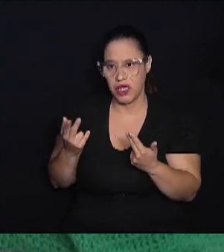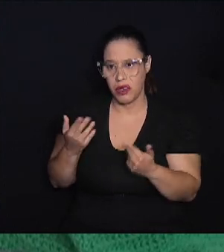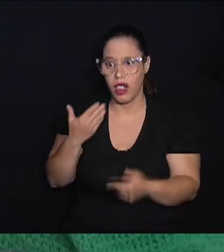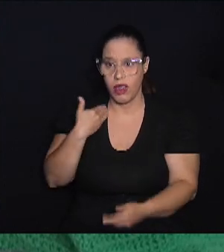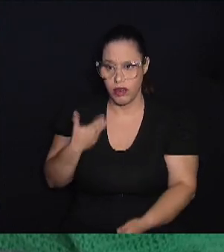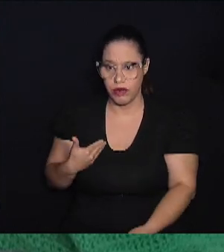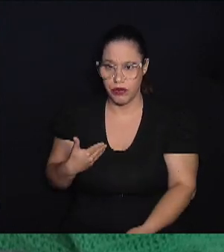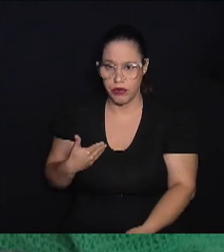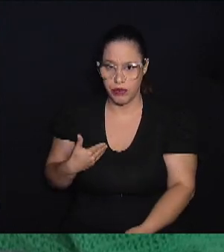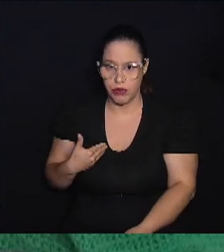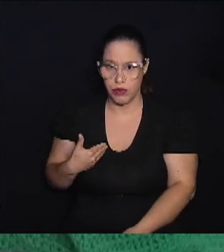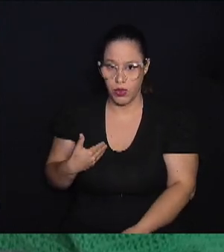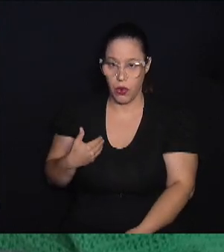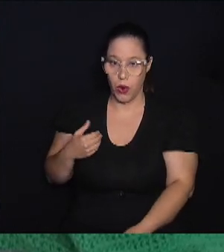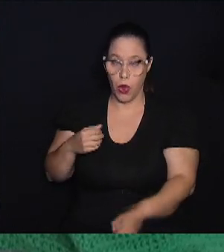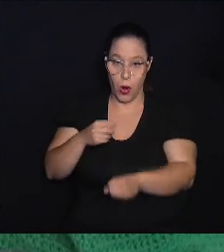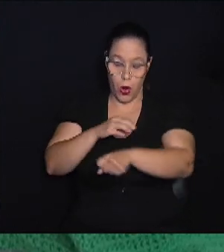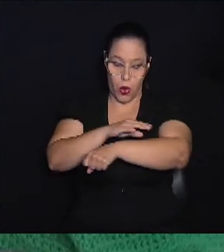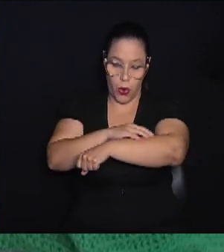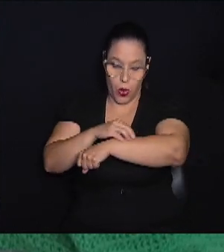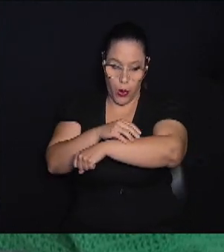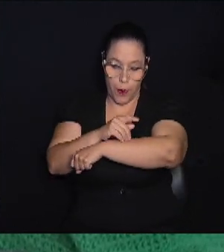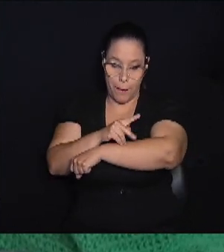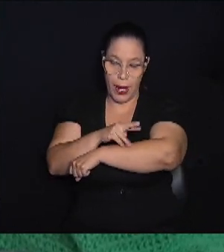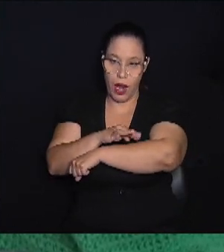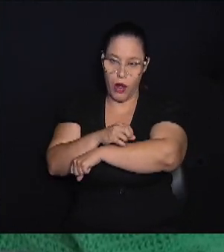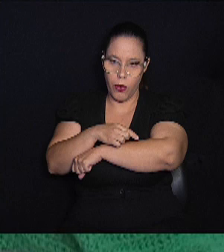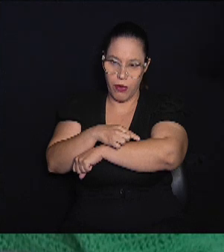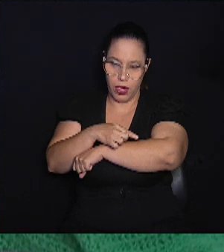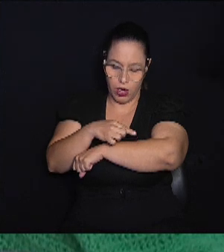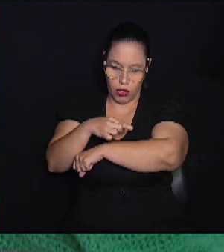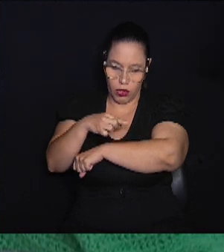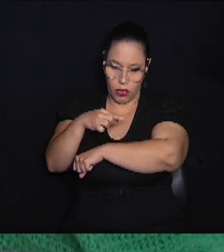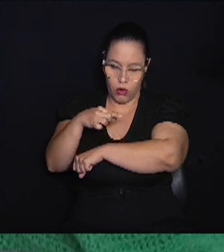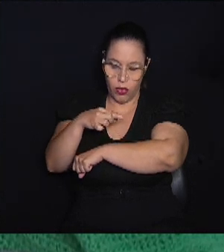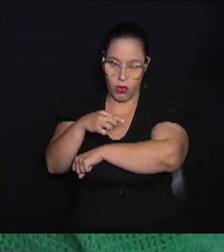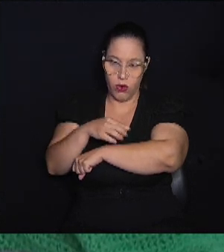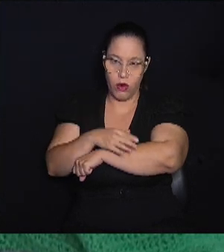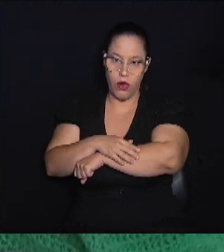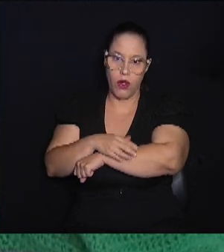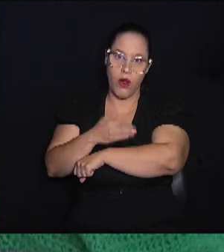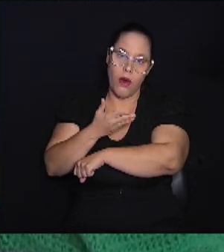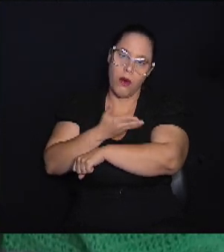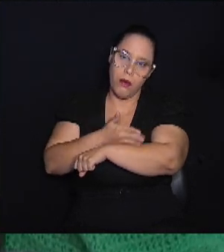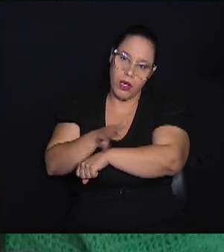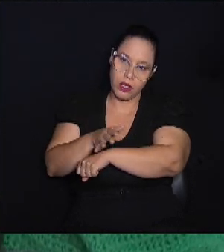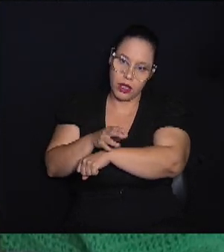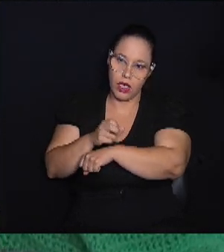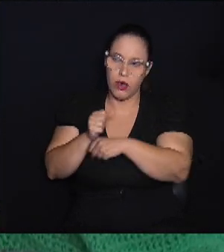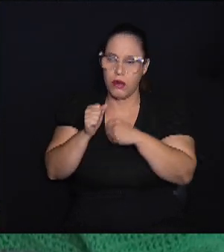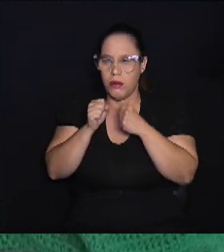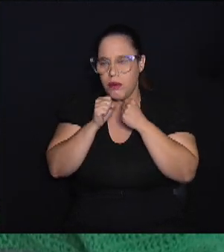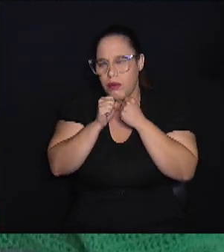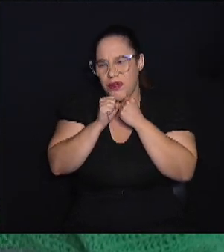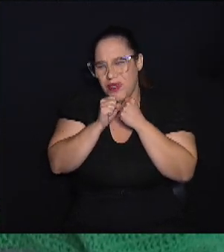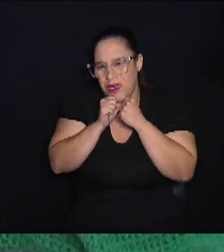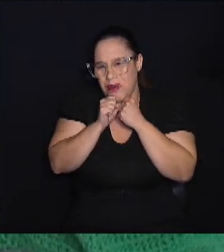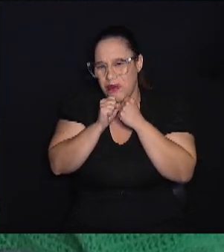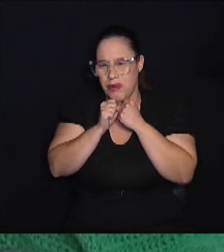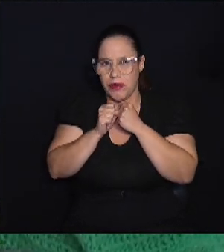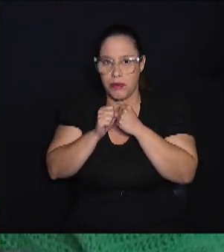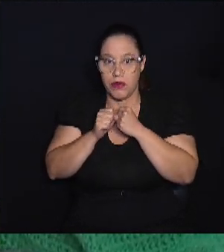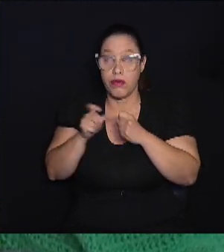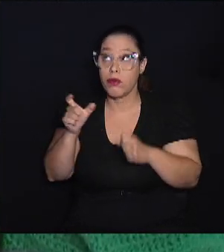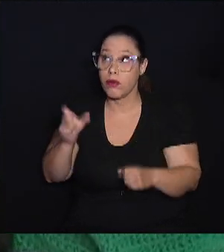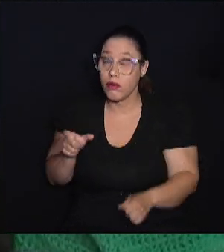quanto mais longo, mais termorregula, então tentar não baixar tanto o pelo para que eles não passem tanto frio. Então a